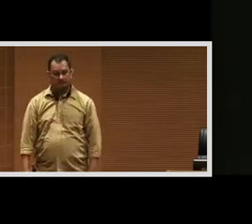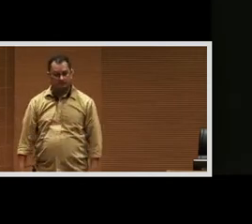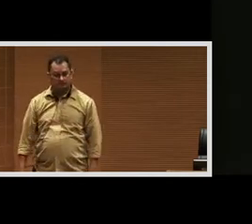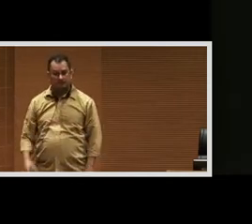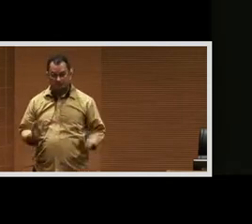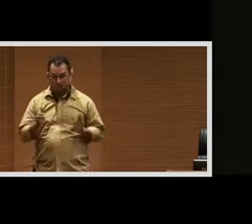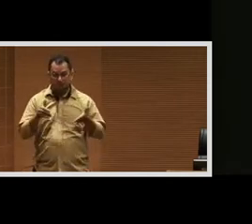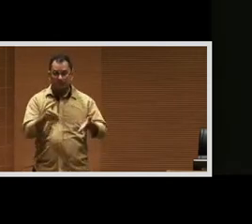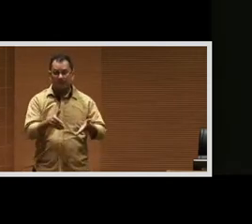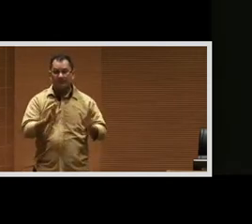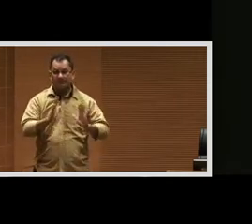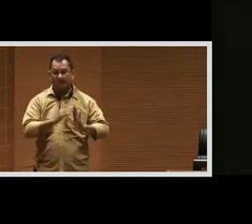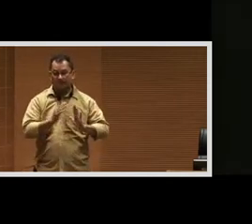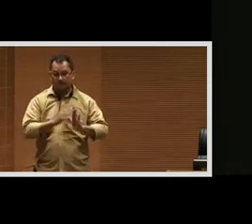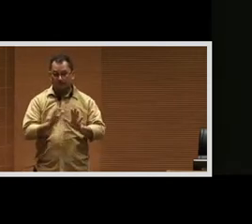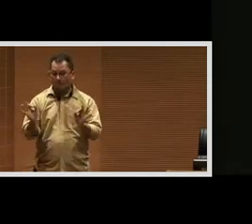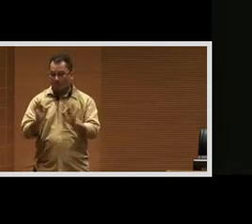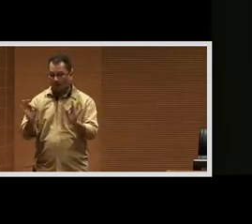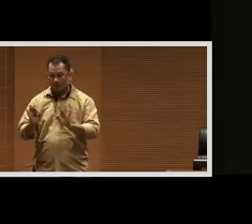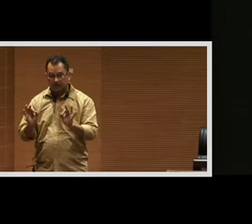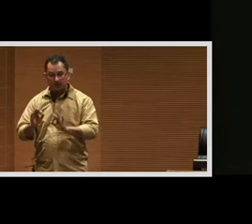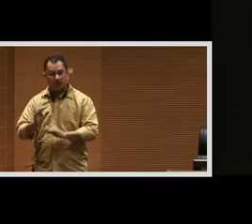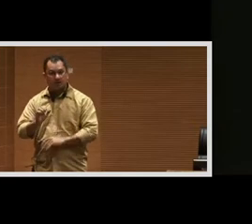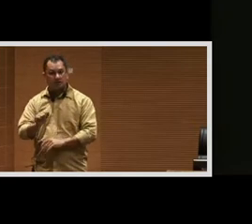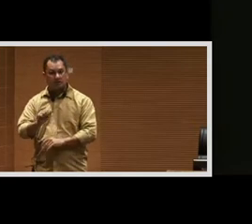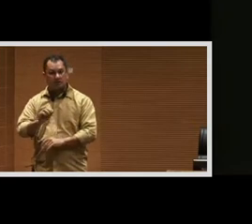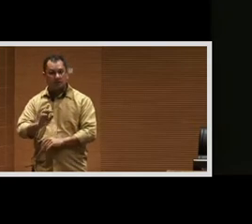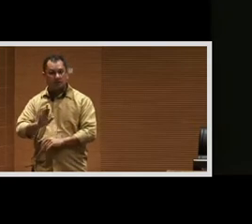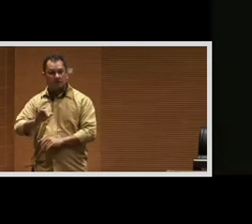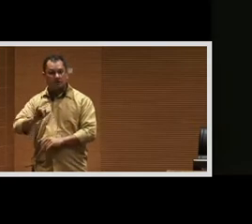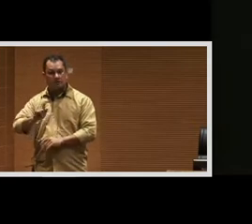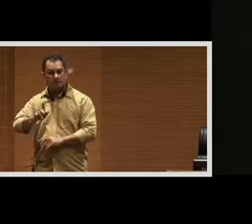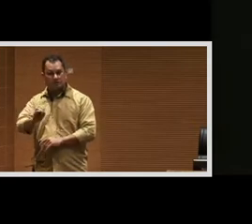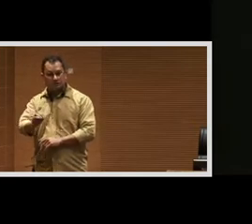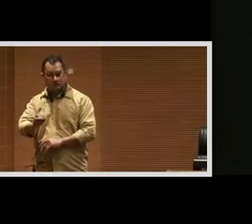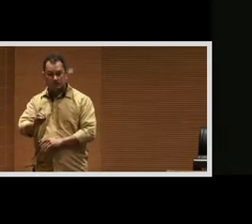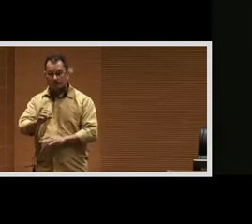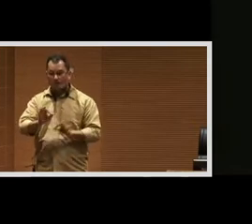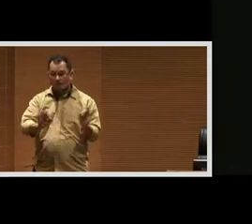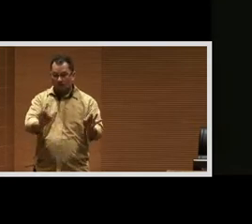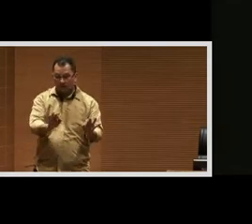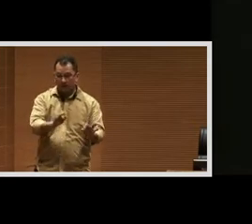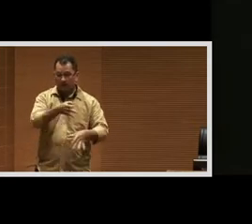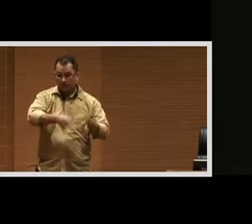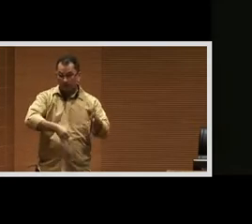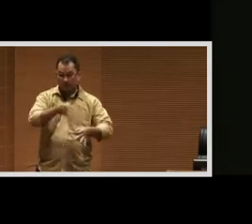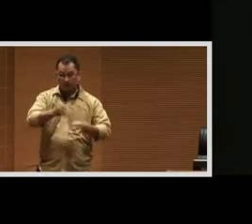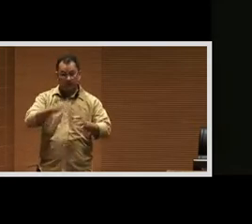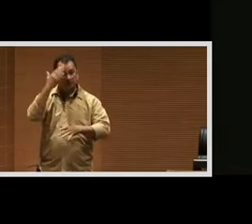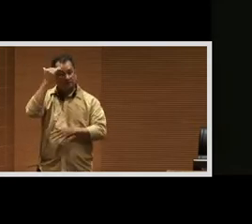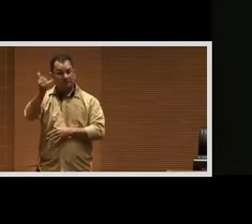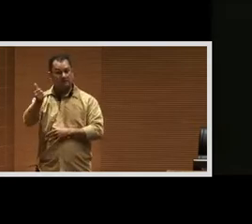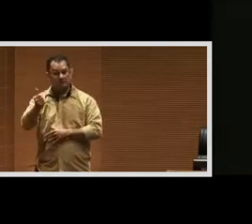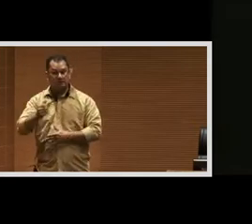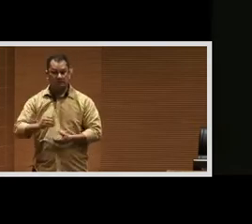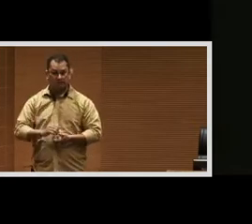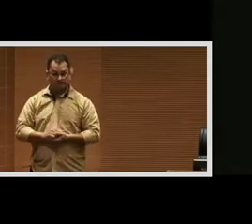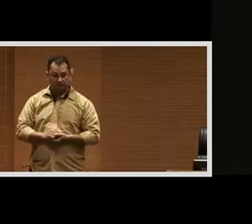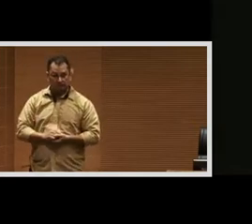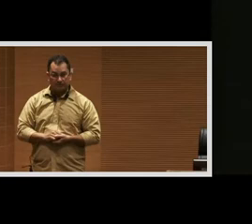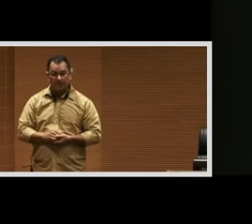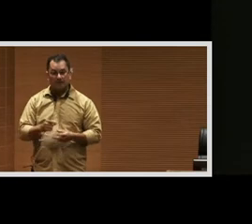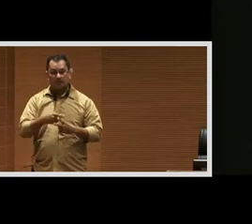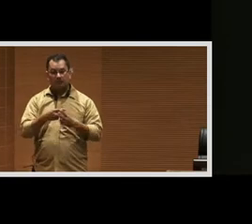algo que ninguém do abrigo, nem do juizado, nem nós que acompanhávamos, sabíamos, né,